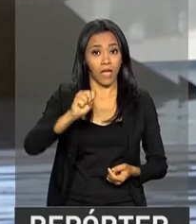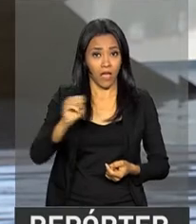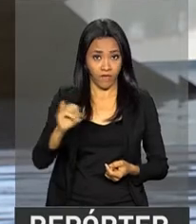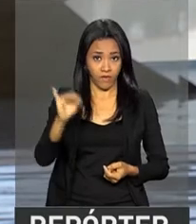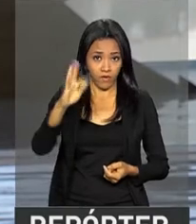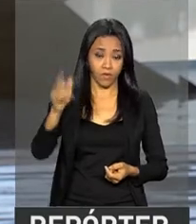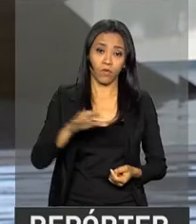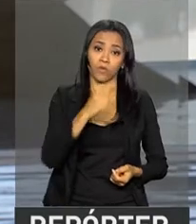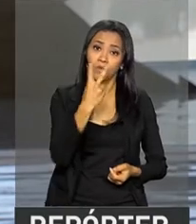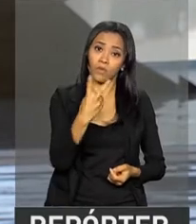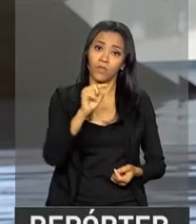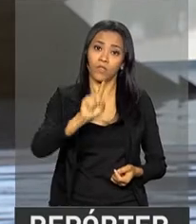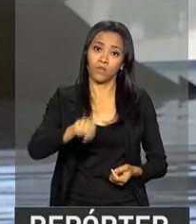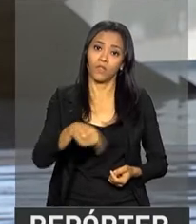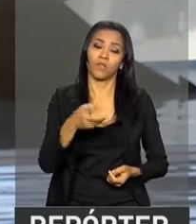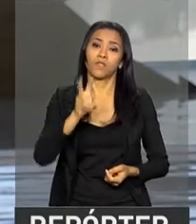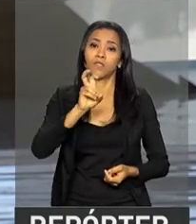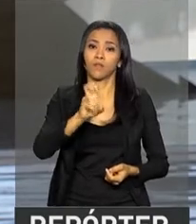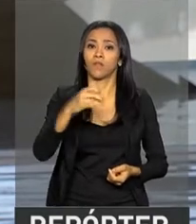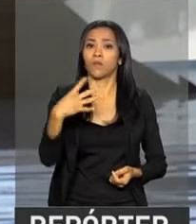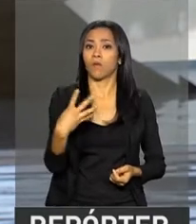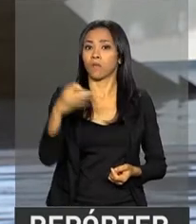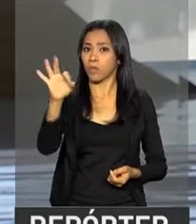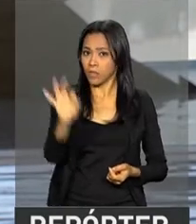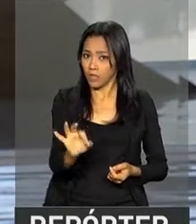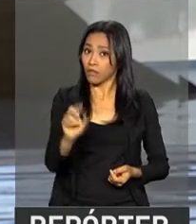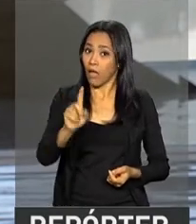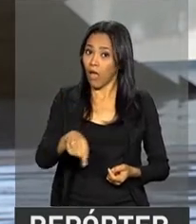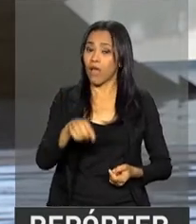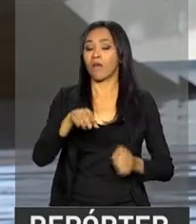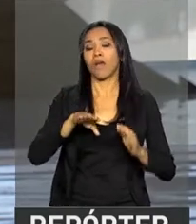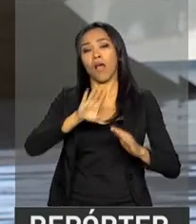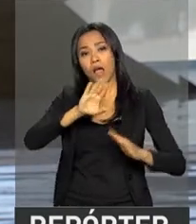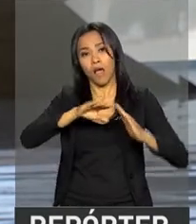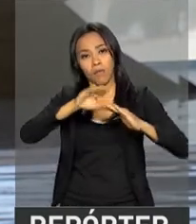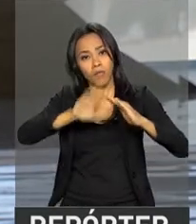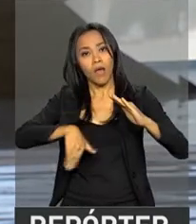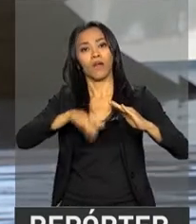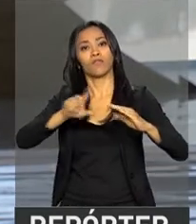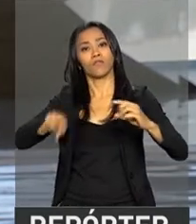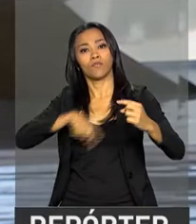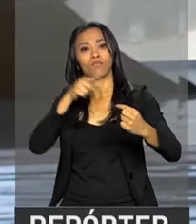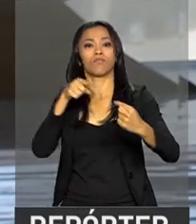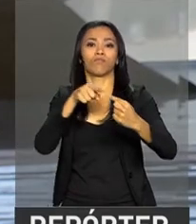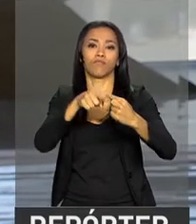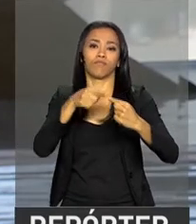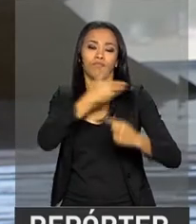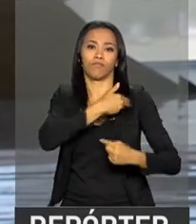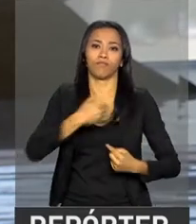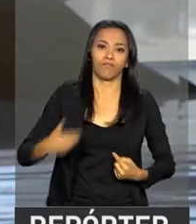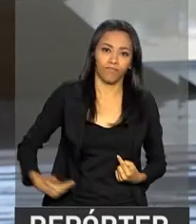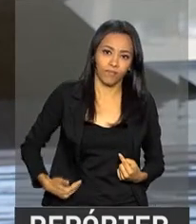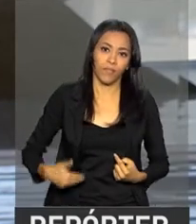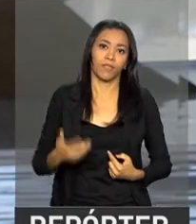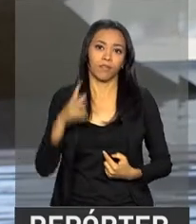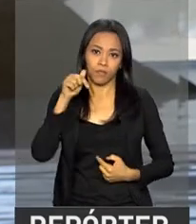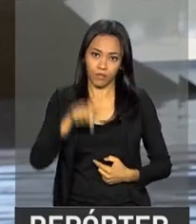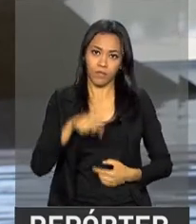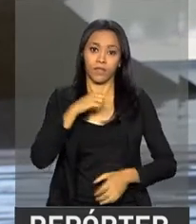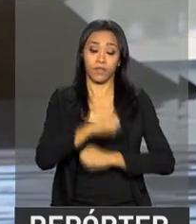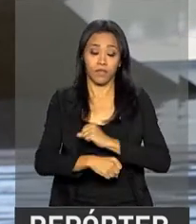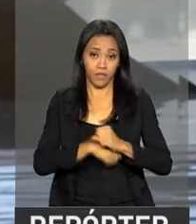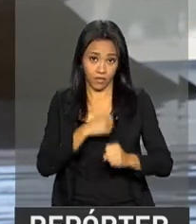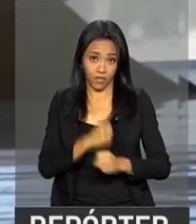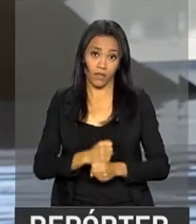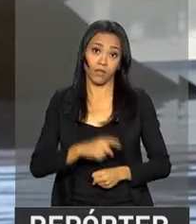em 2,54 por cento também abaixo do piso da meta de inflação estabelecida pelo governo pra ir pra esse ano que